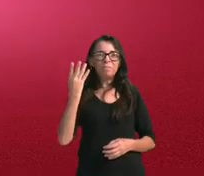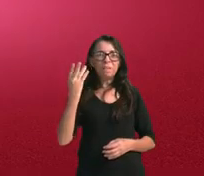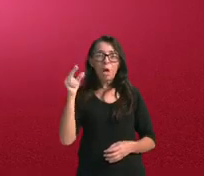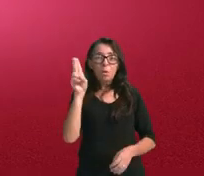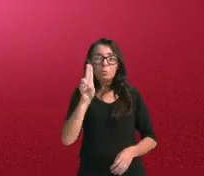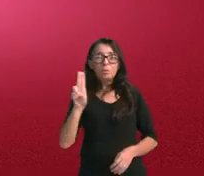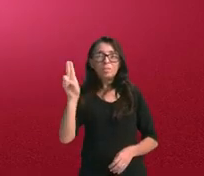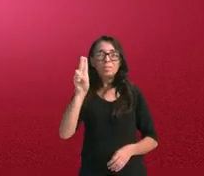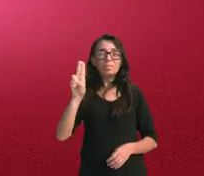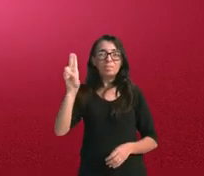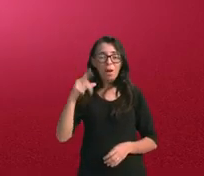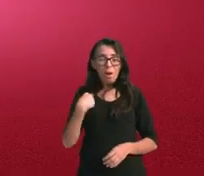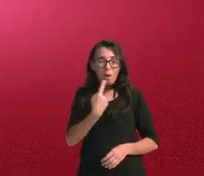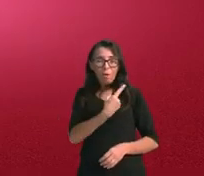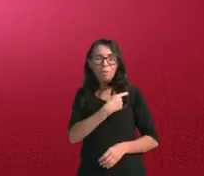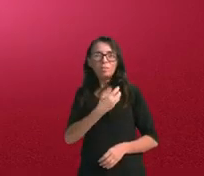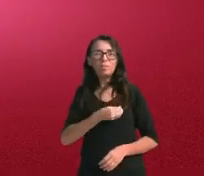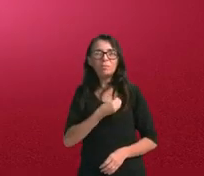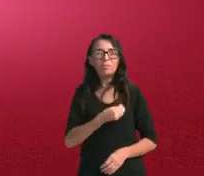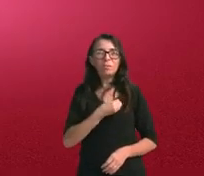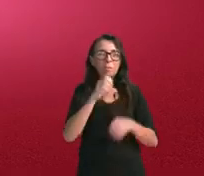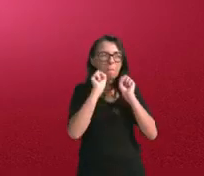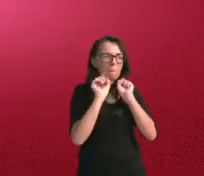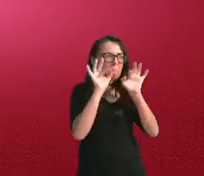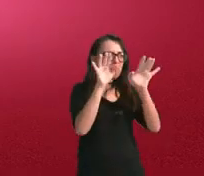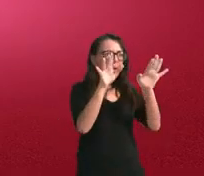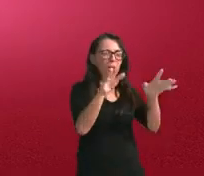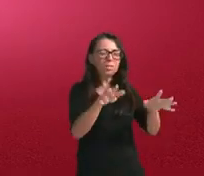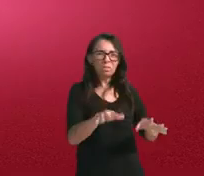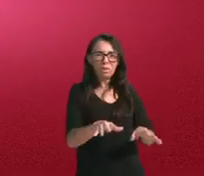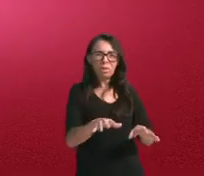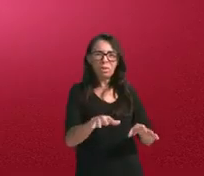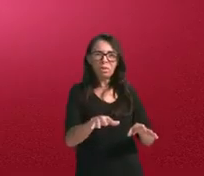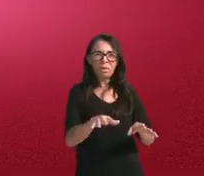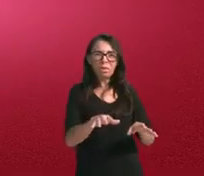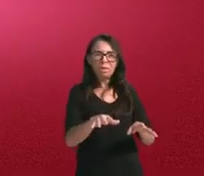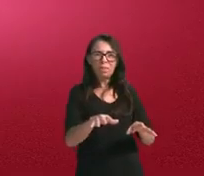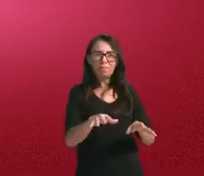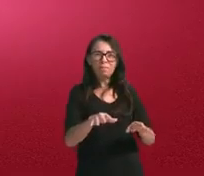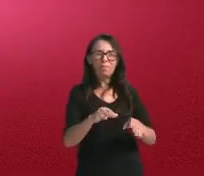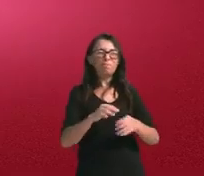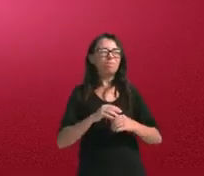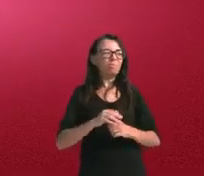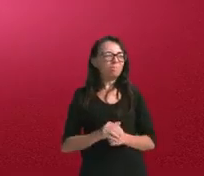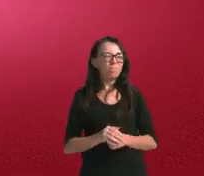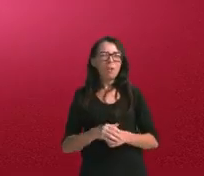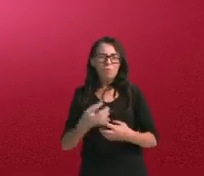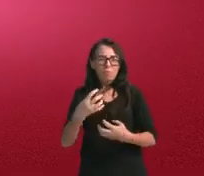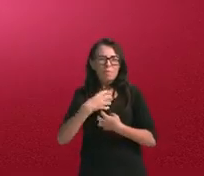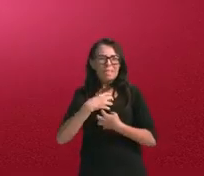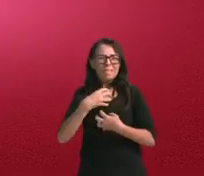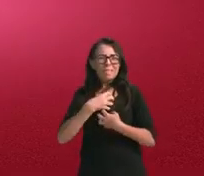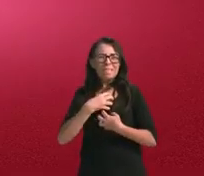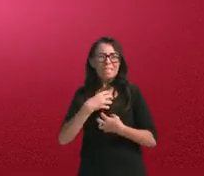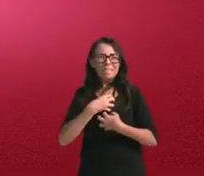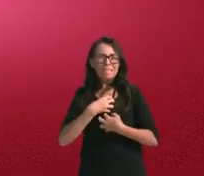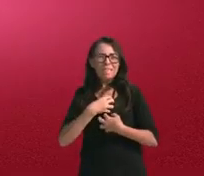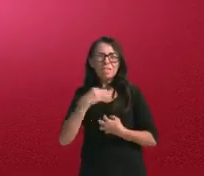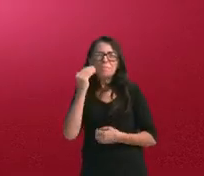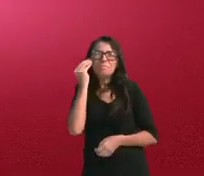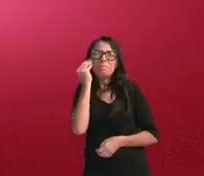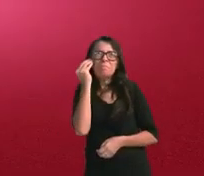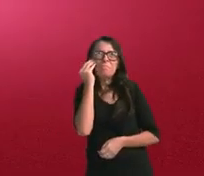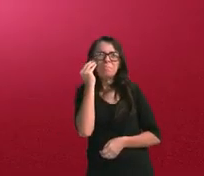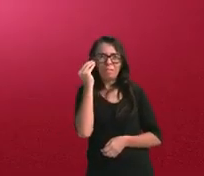com Deus, que isso vai nos resultar uma bênção para nossas vidas, né? Porque